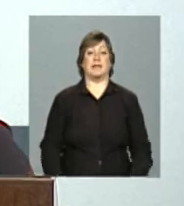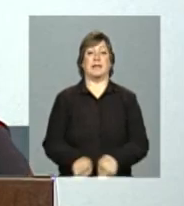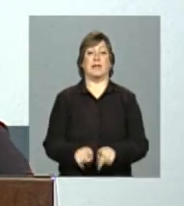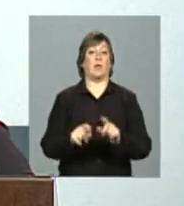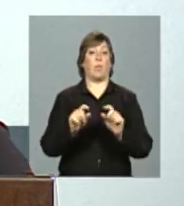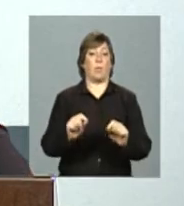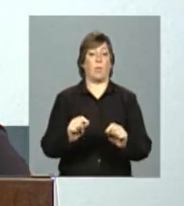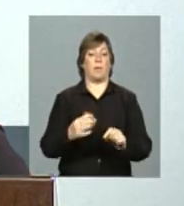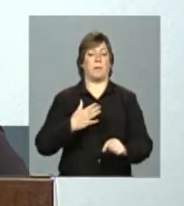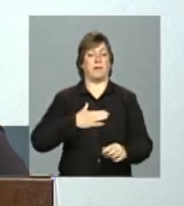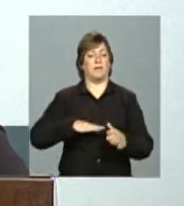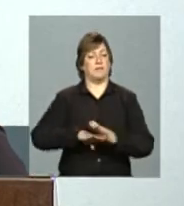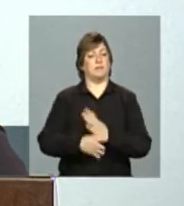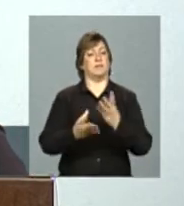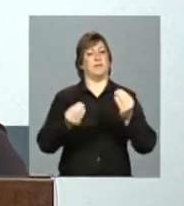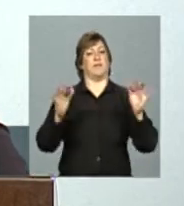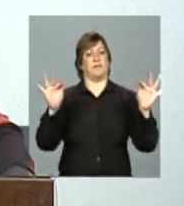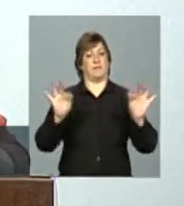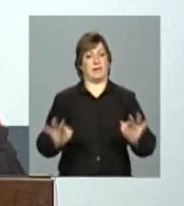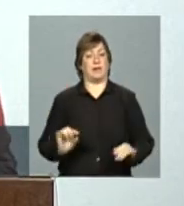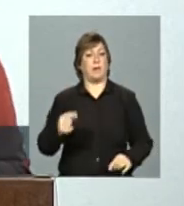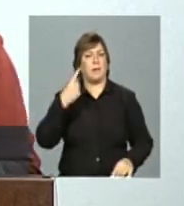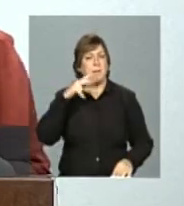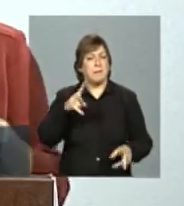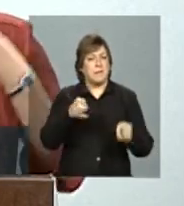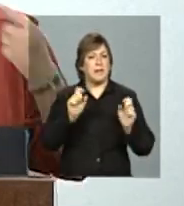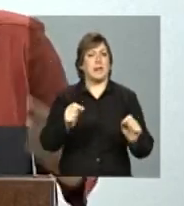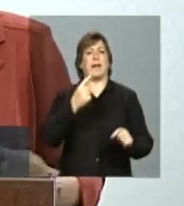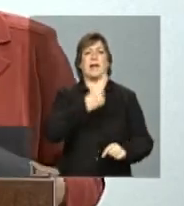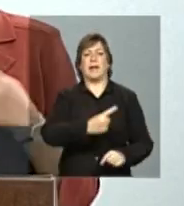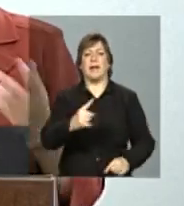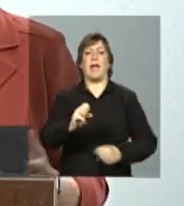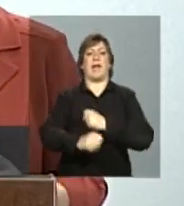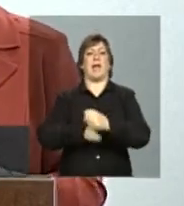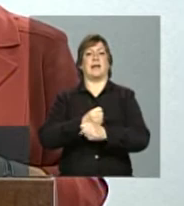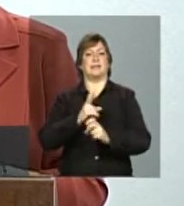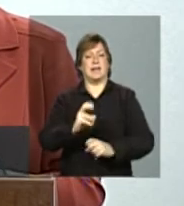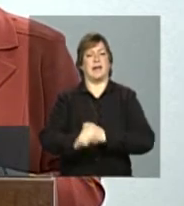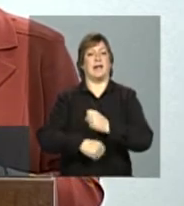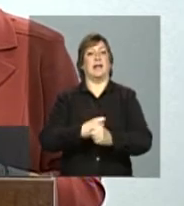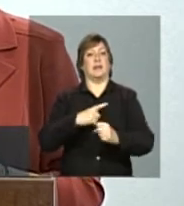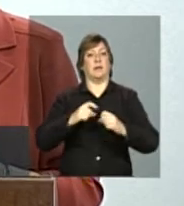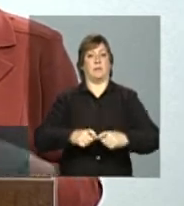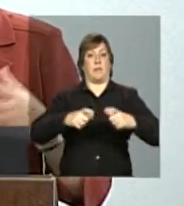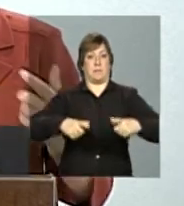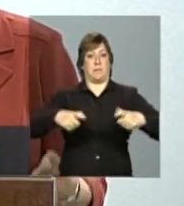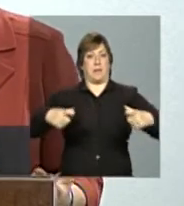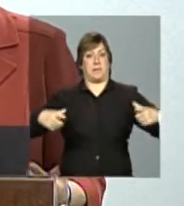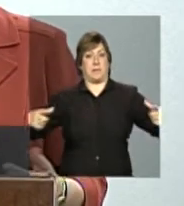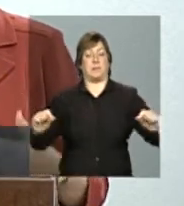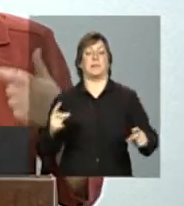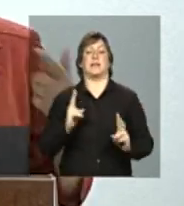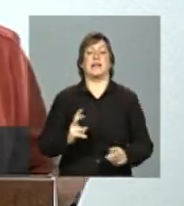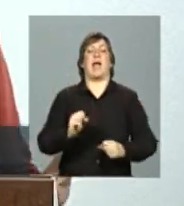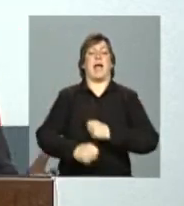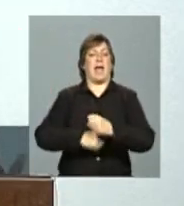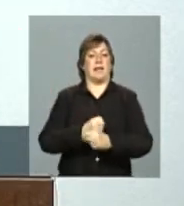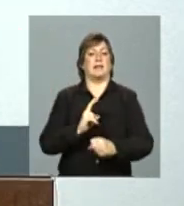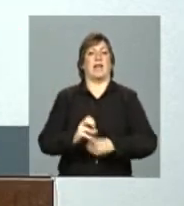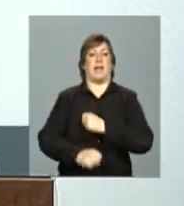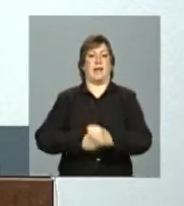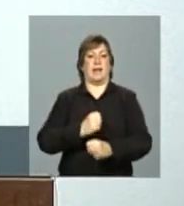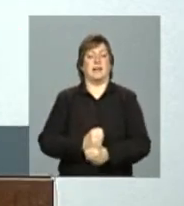que me torna muito feliz é perceber que a cada ano esse número vem aumentando que a cada ano mais